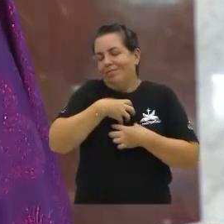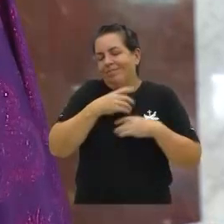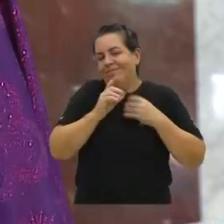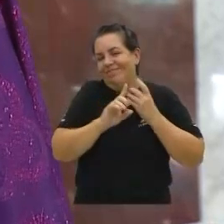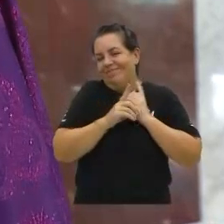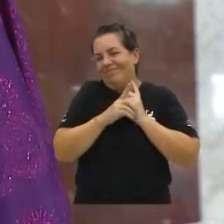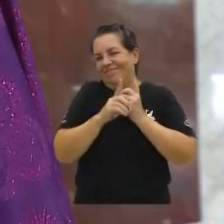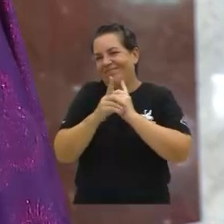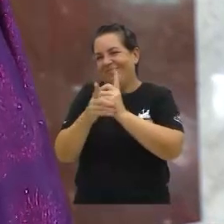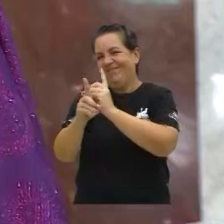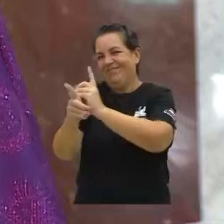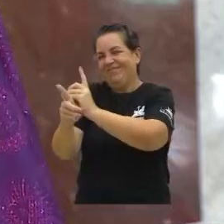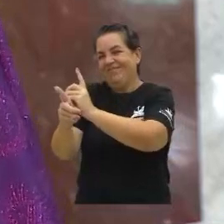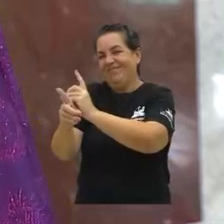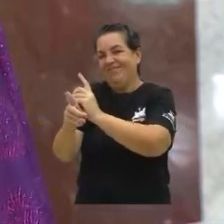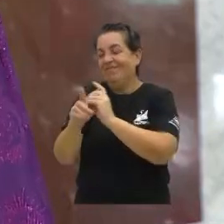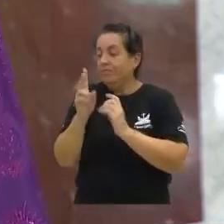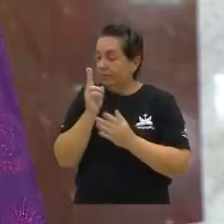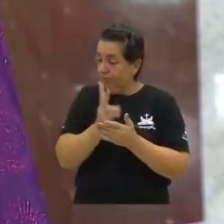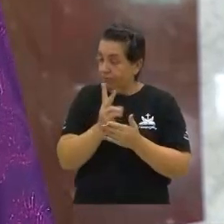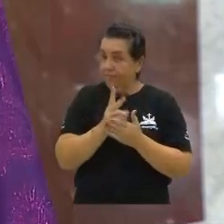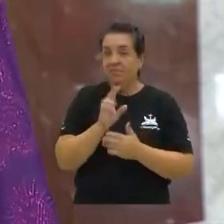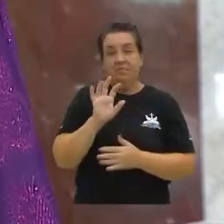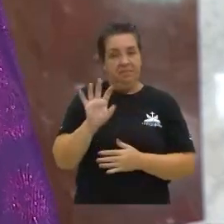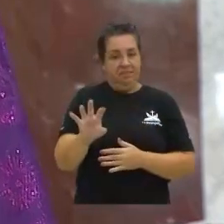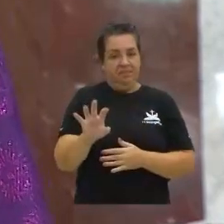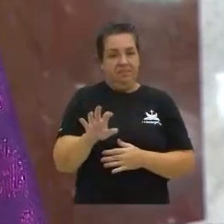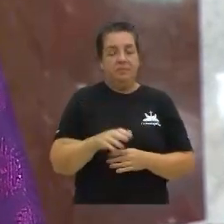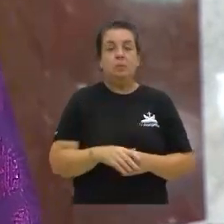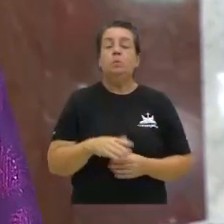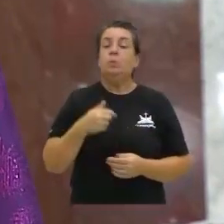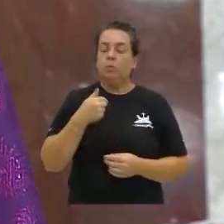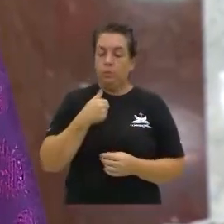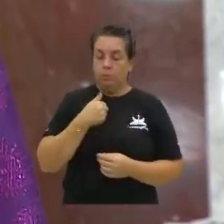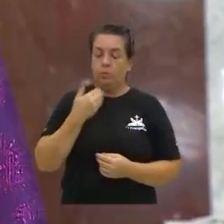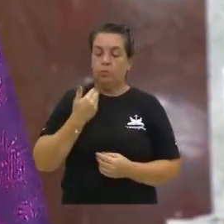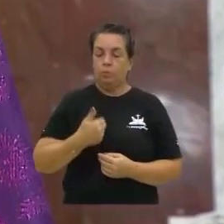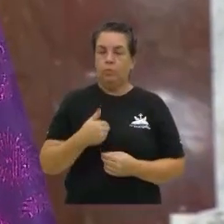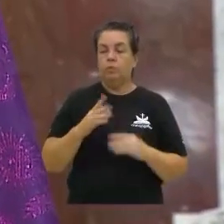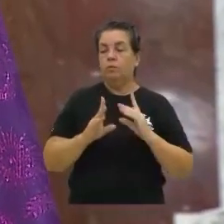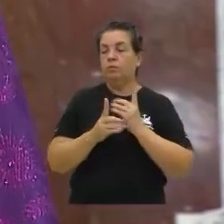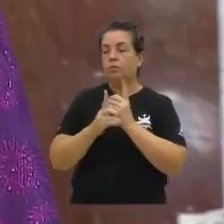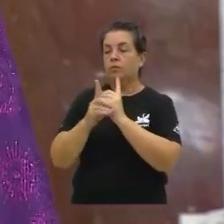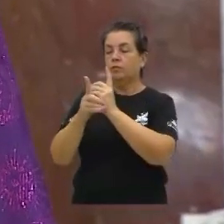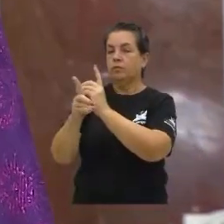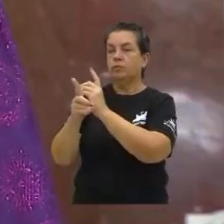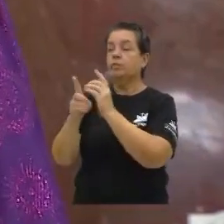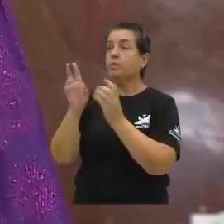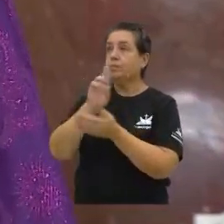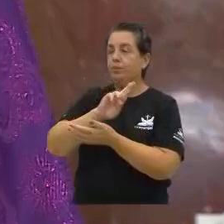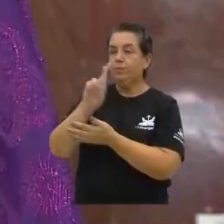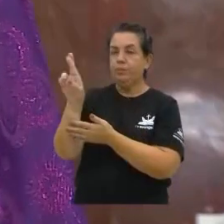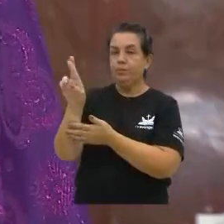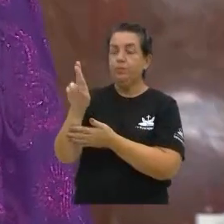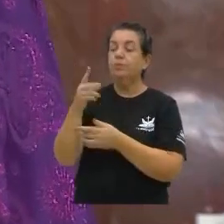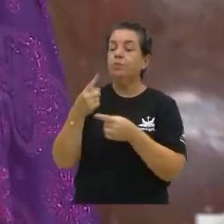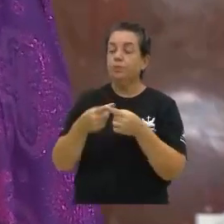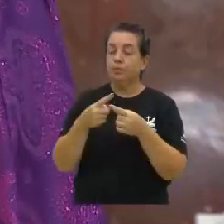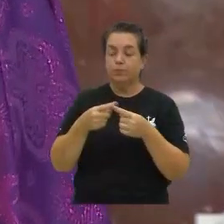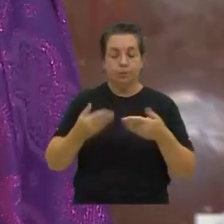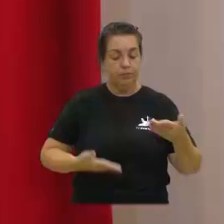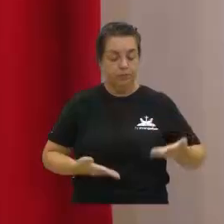discipulado é sempre isto: sou um discípulo do Senhor para servir.